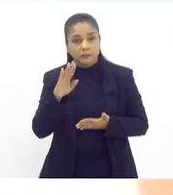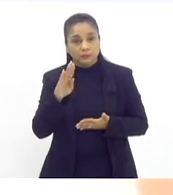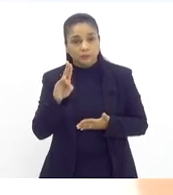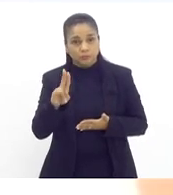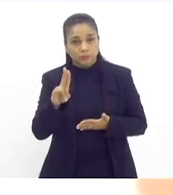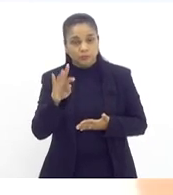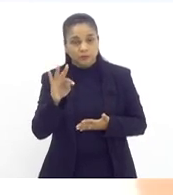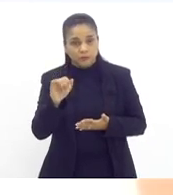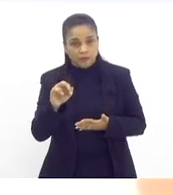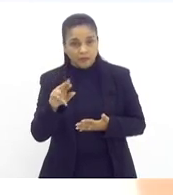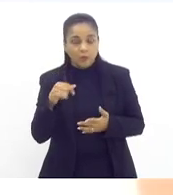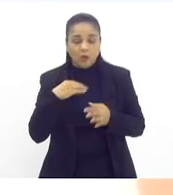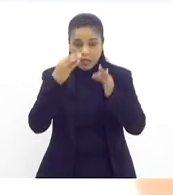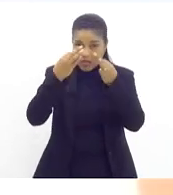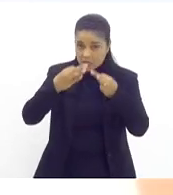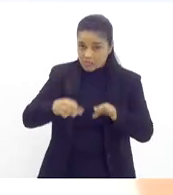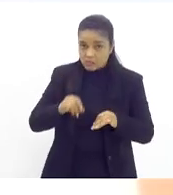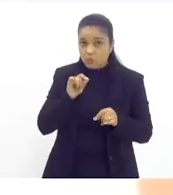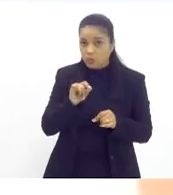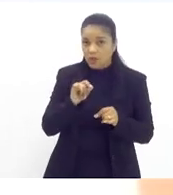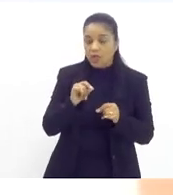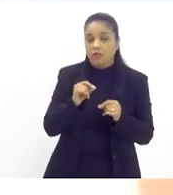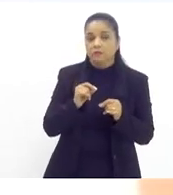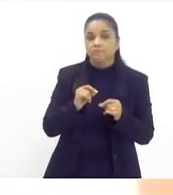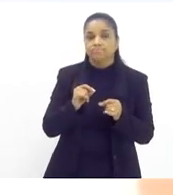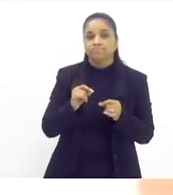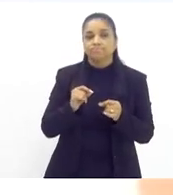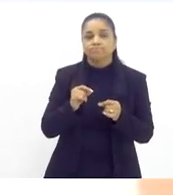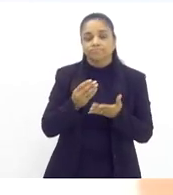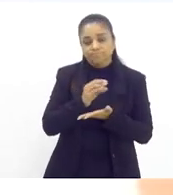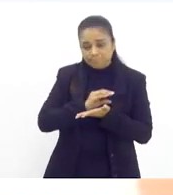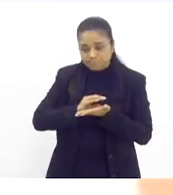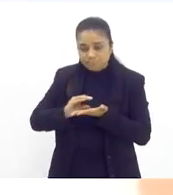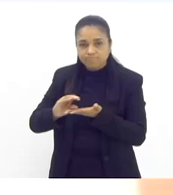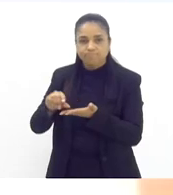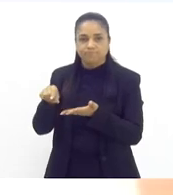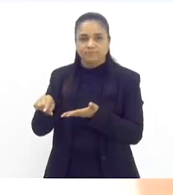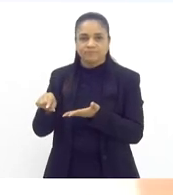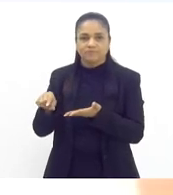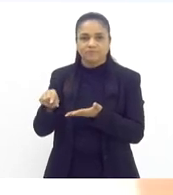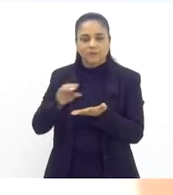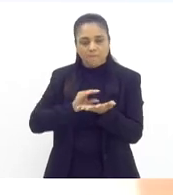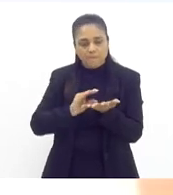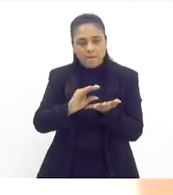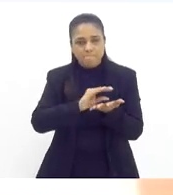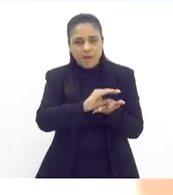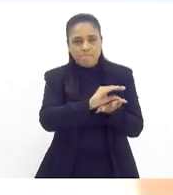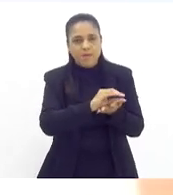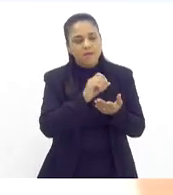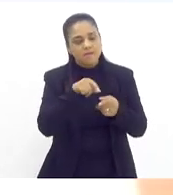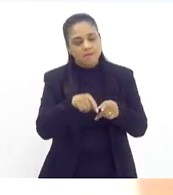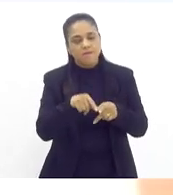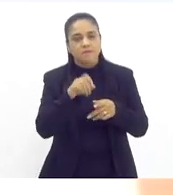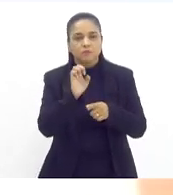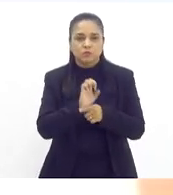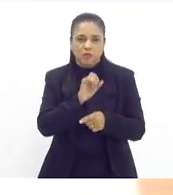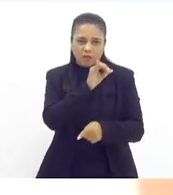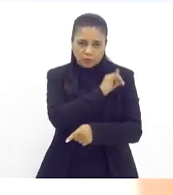acerto o fato de que a tributação do destino tenderá a beneficiar muito o nosso Estado.